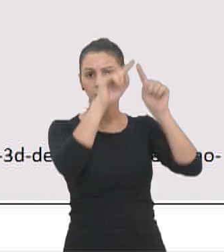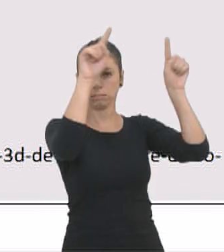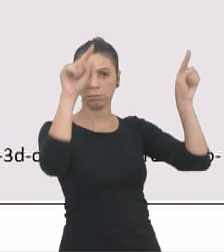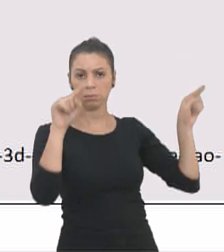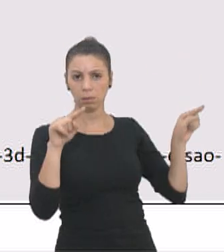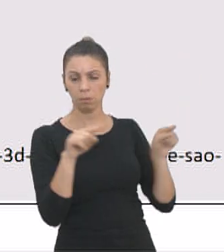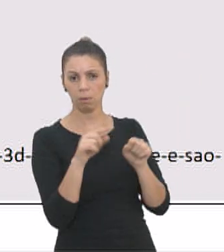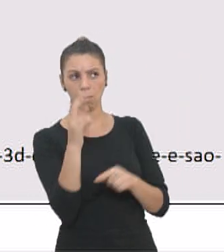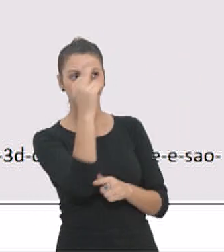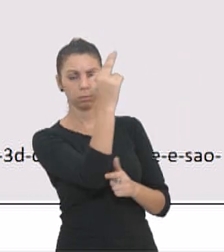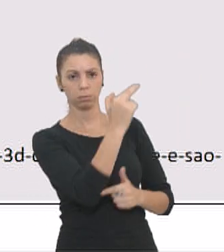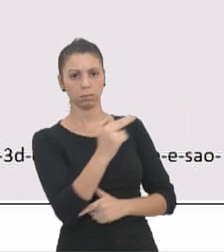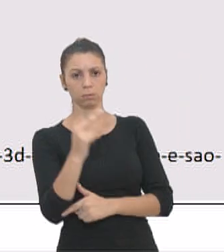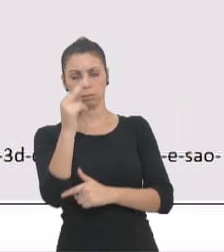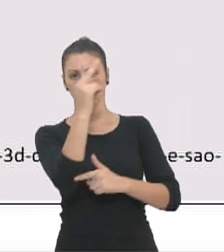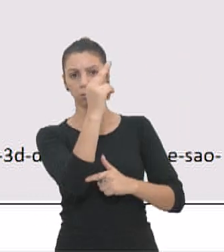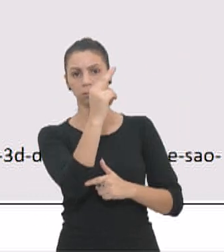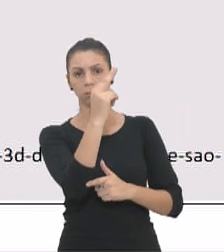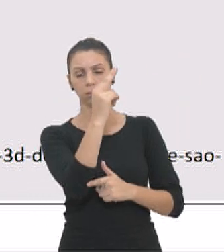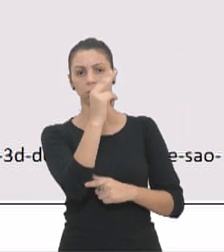época, que